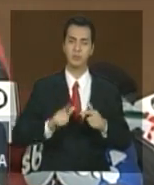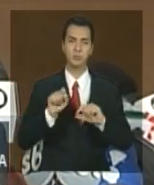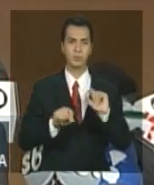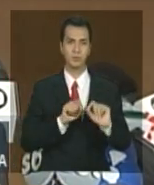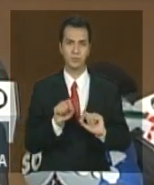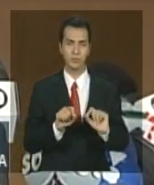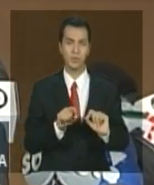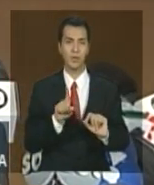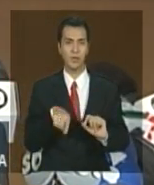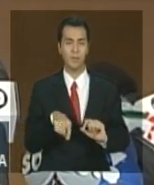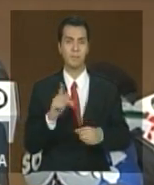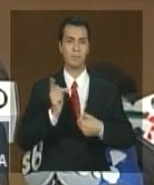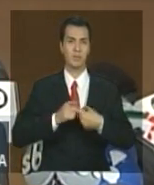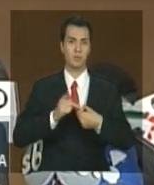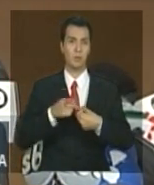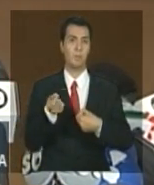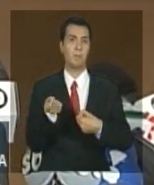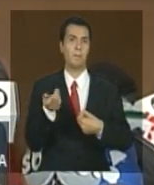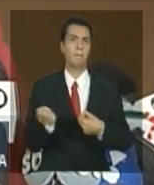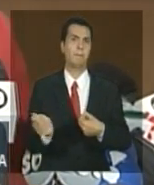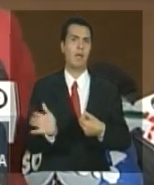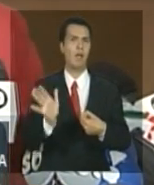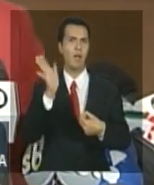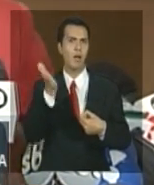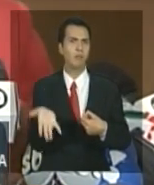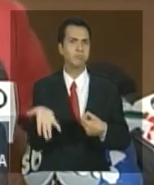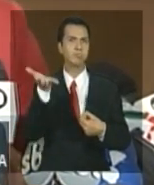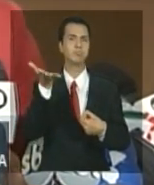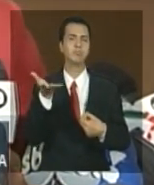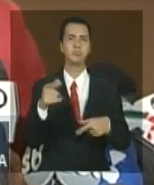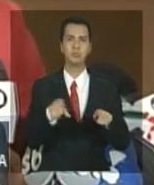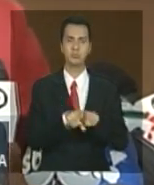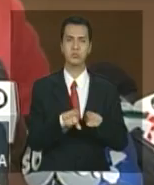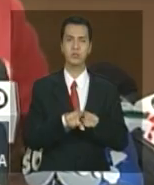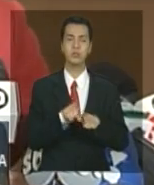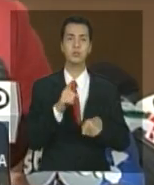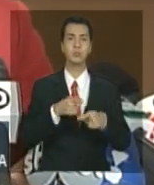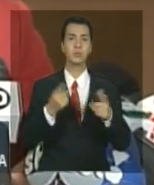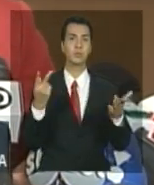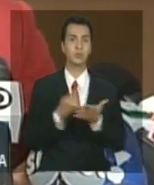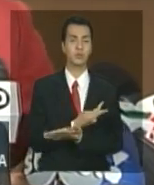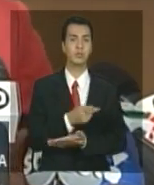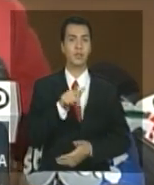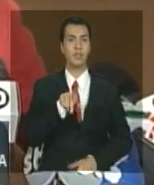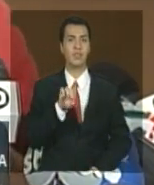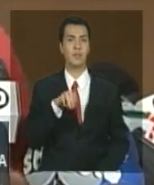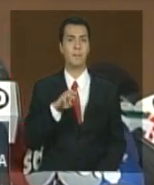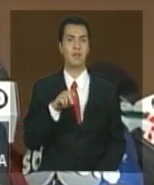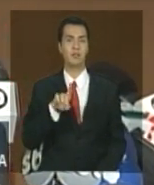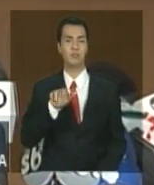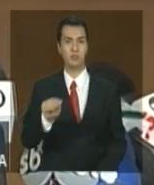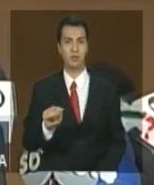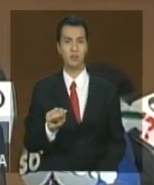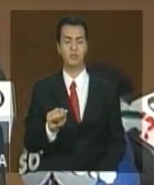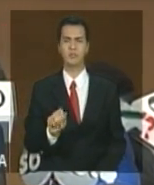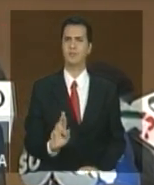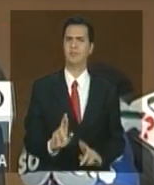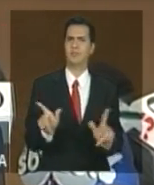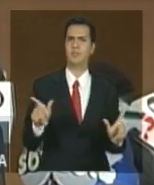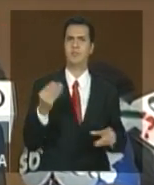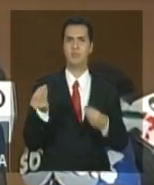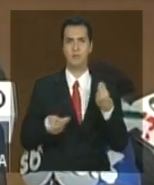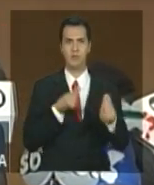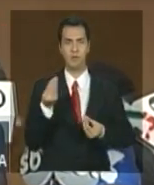dos preços do petróleo num cenário de restrição da demanda. É estranho que num cenário